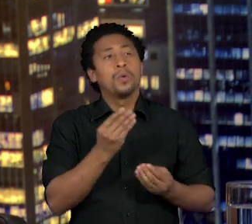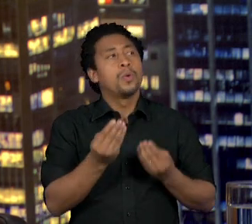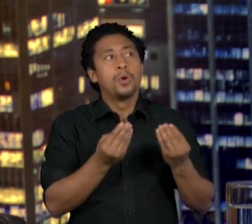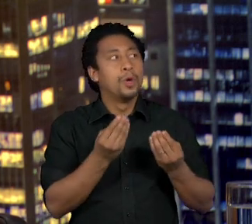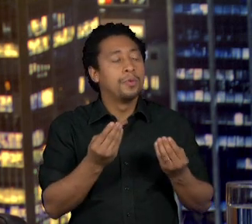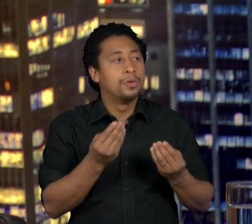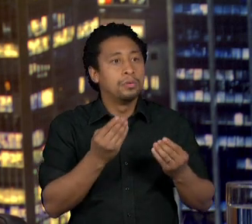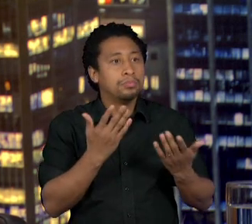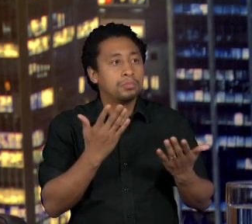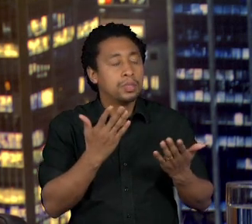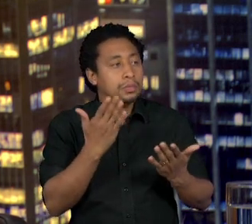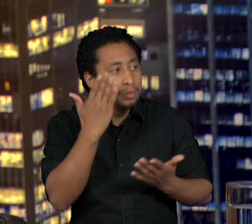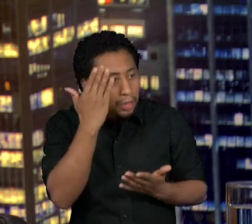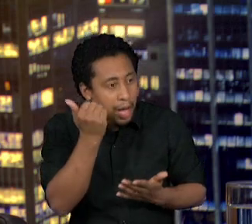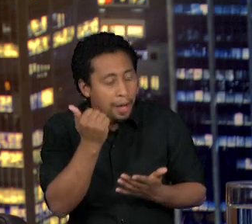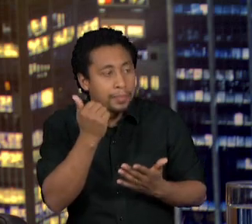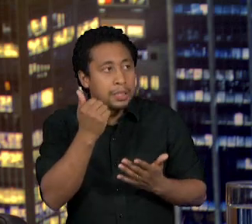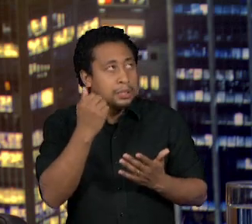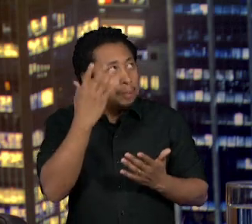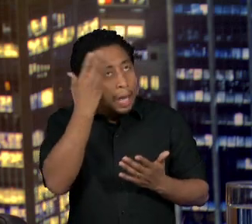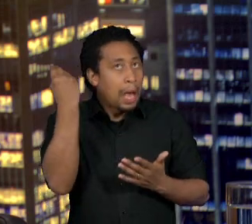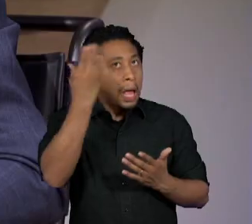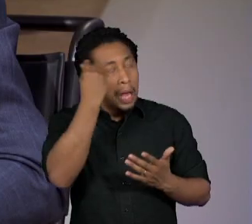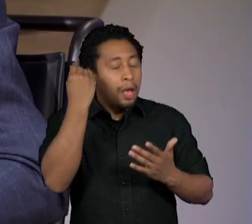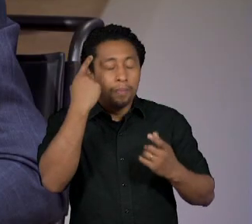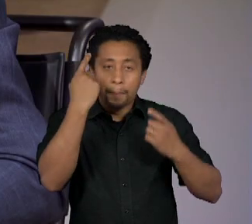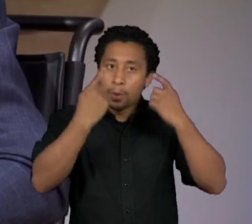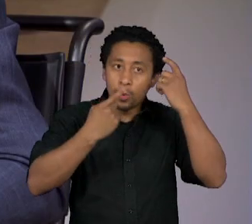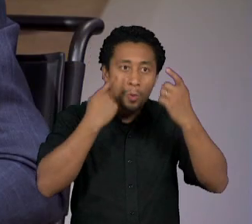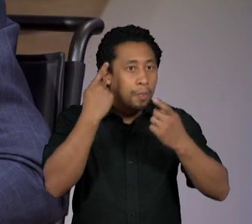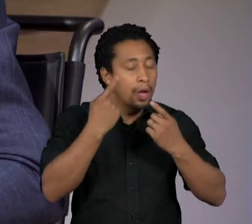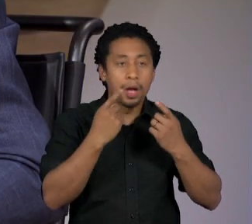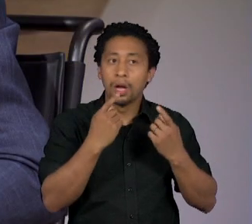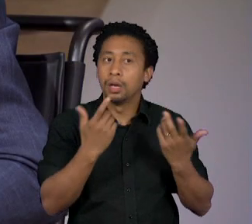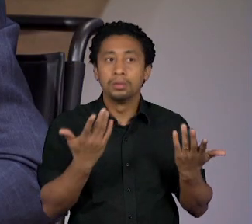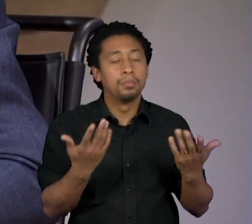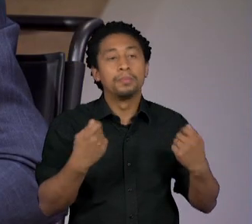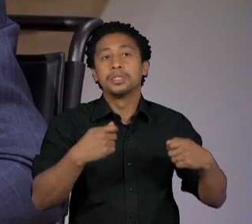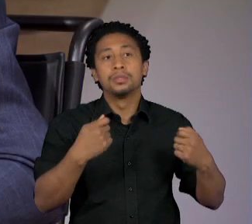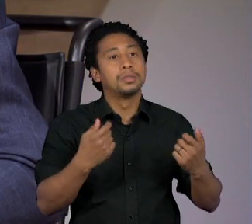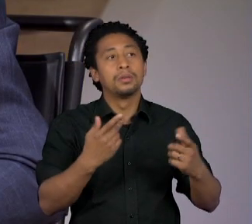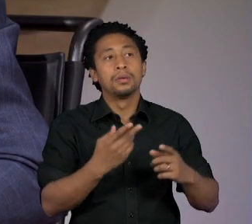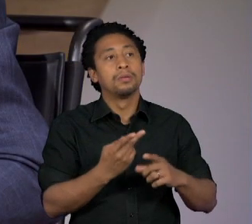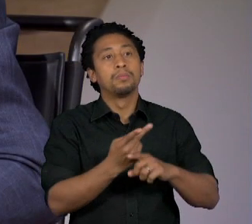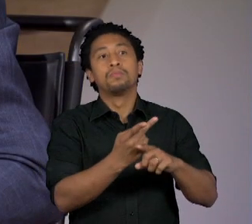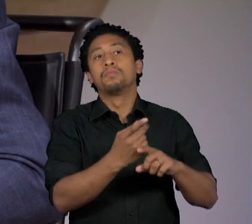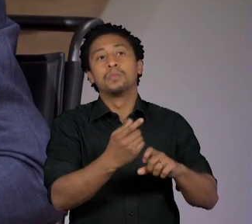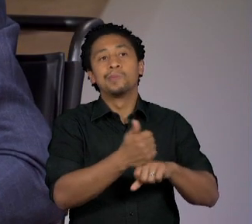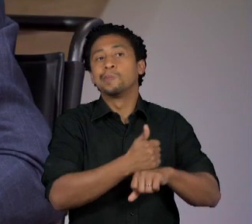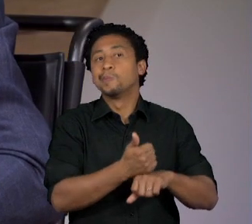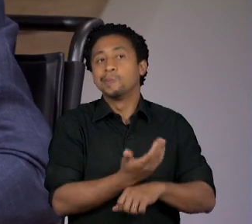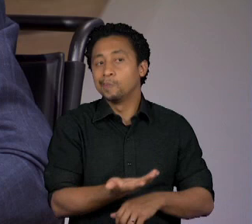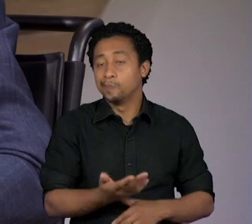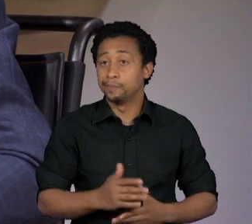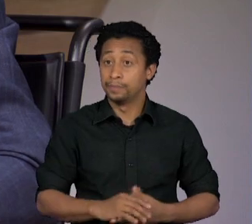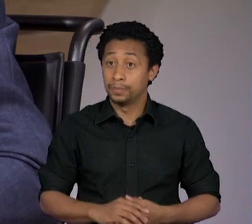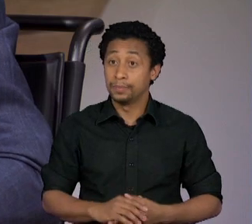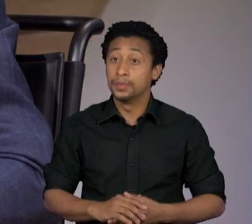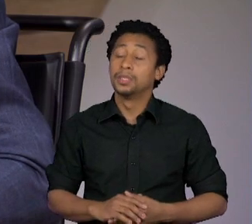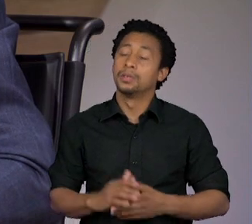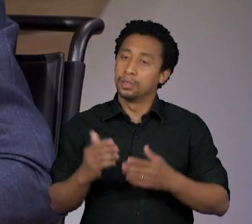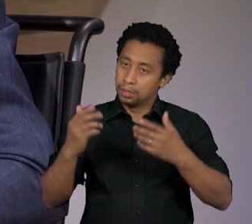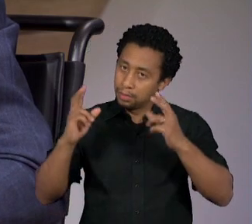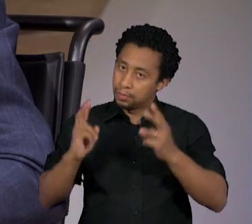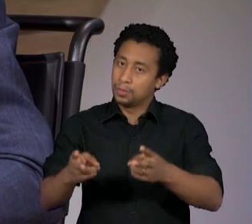preocupação e não se trata assim de algo natural? Doutor? Então, é uma coisa que eu sempre deixo claro para pacientes e